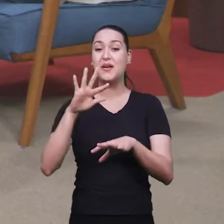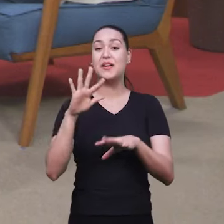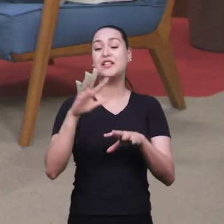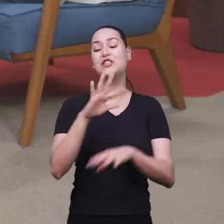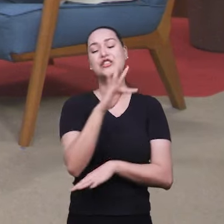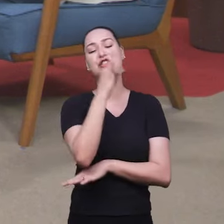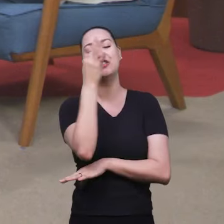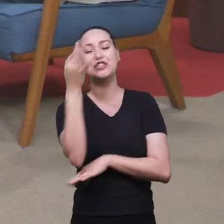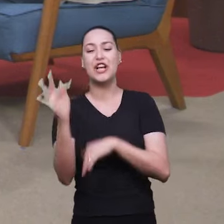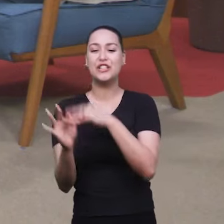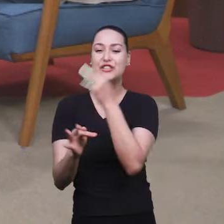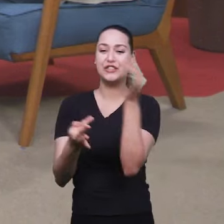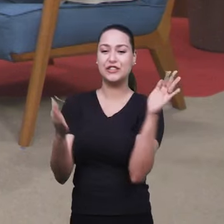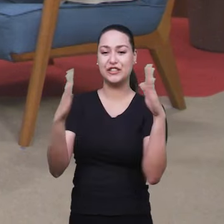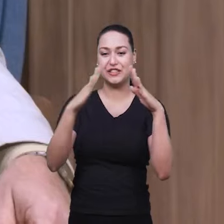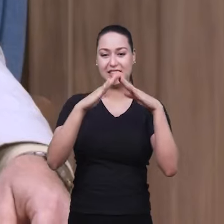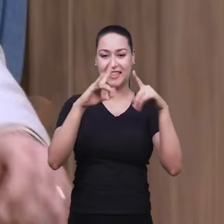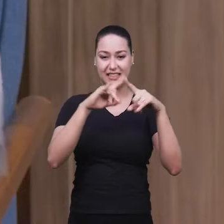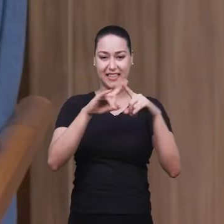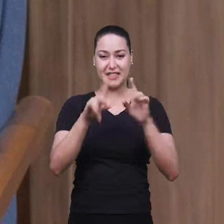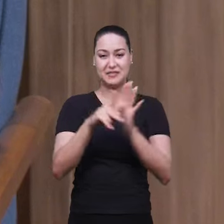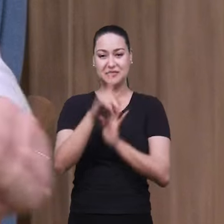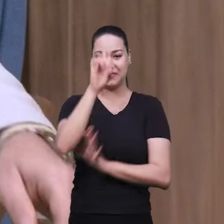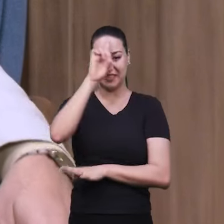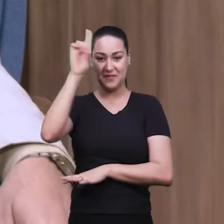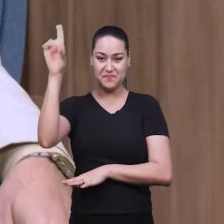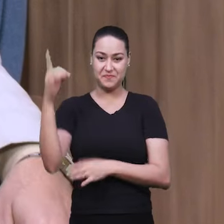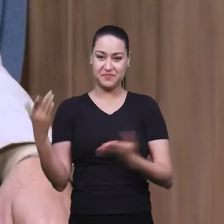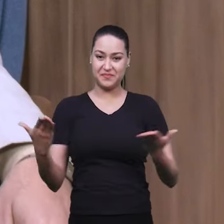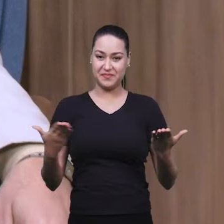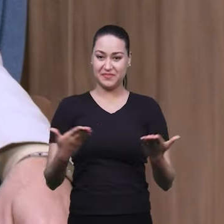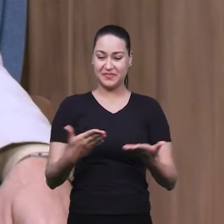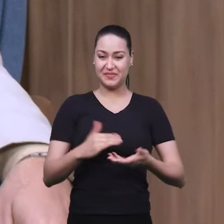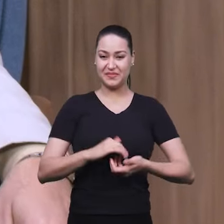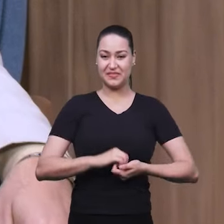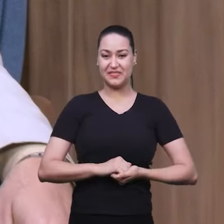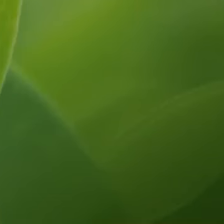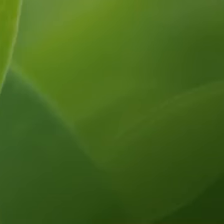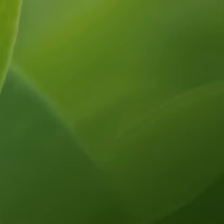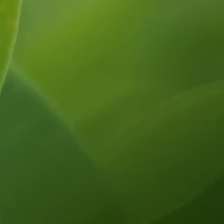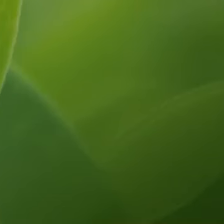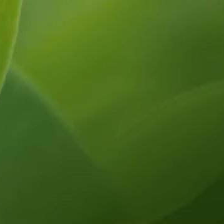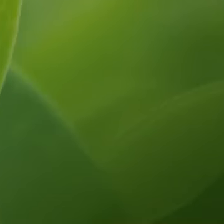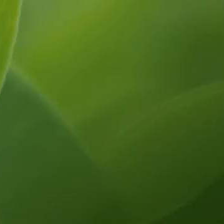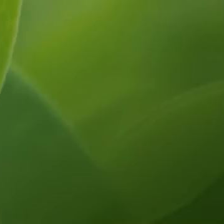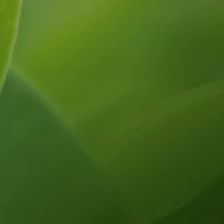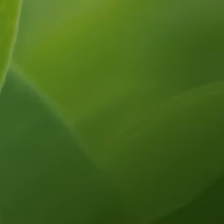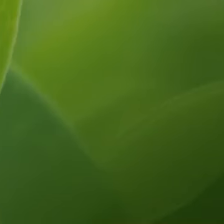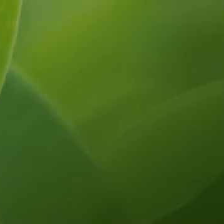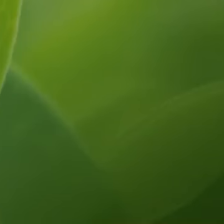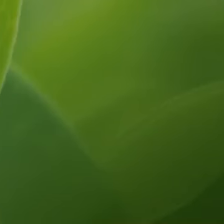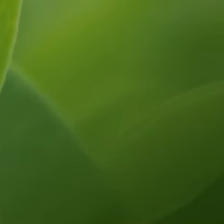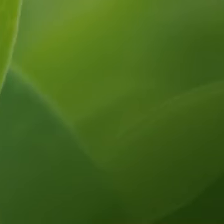Igreja, Jardim de Deus. Agora você fica com o quadro Lições do Manaim.